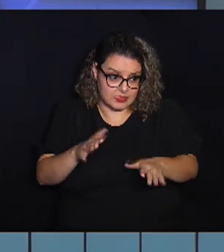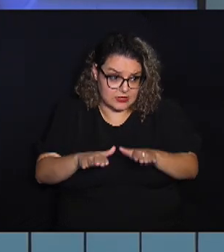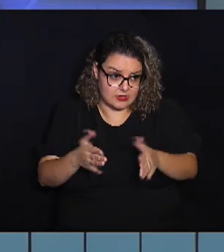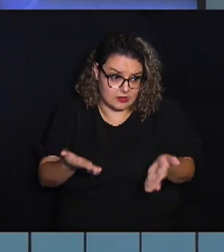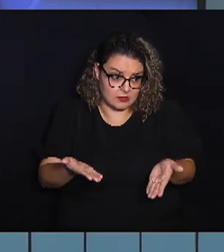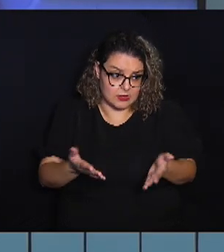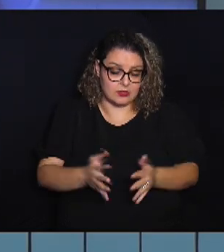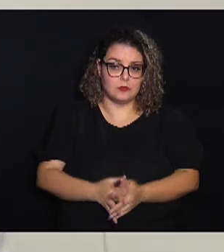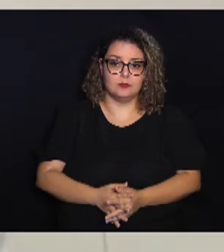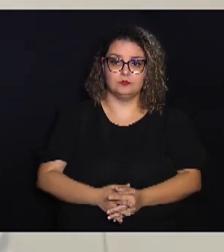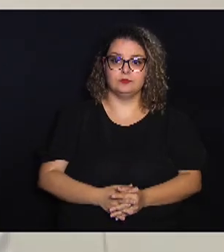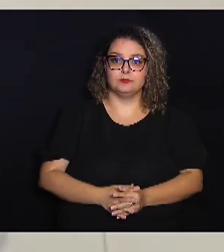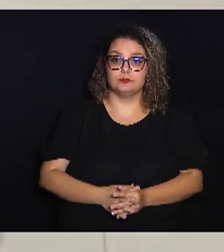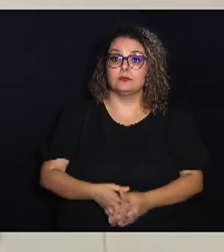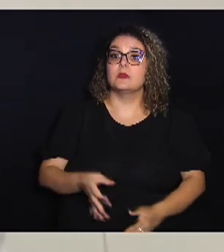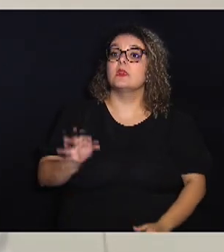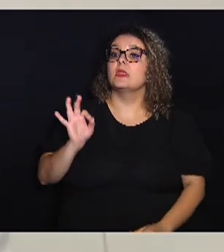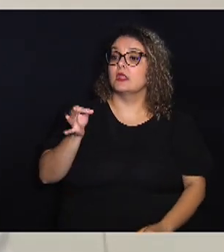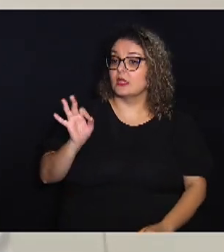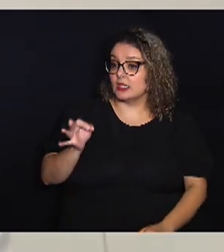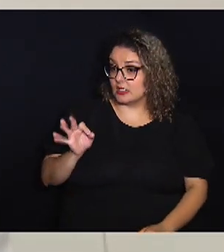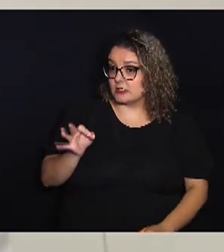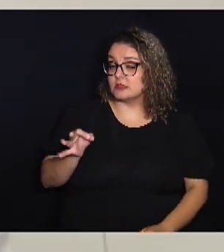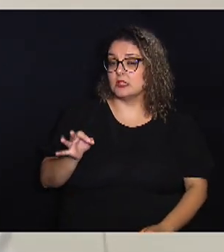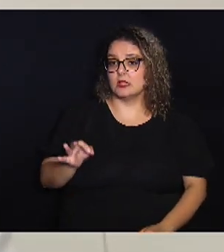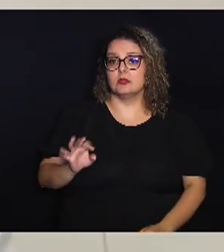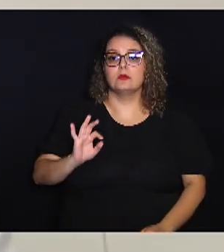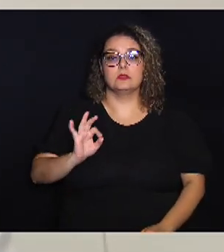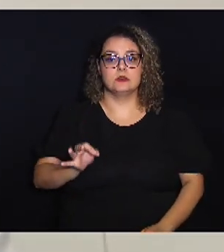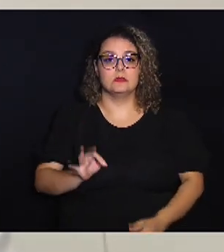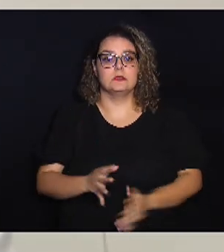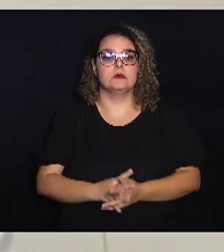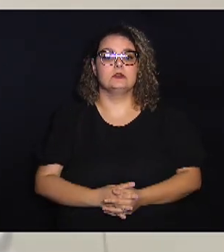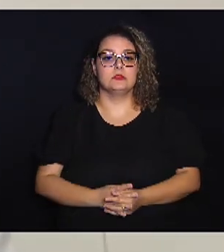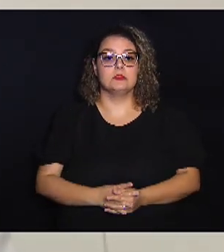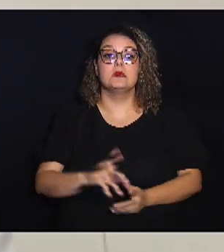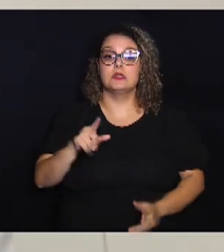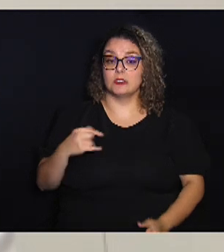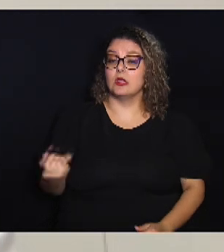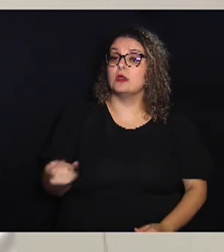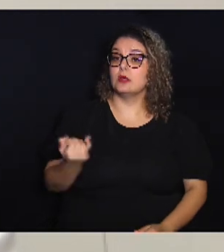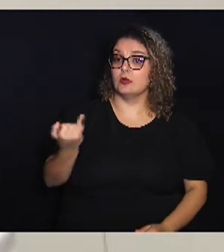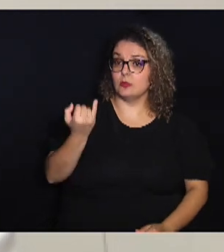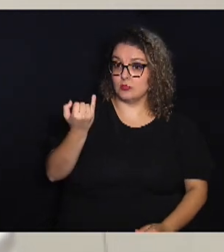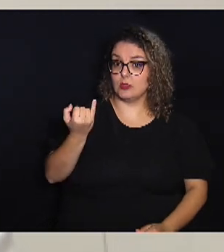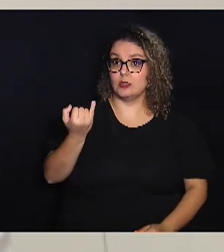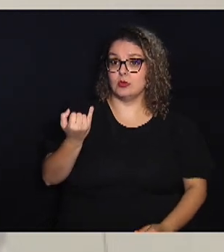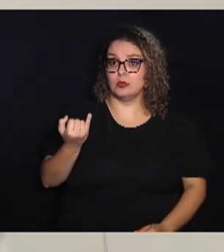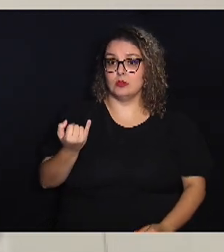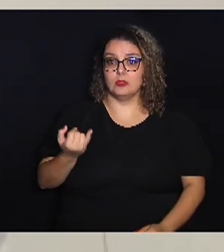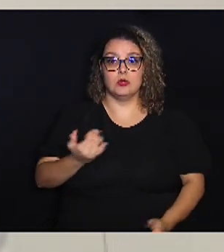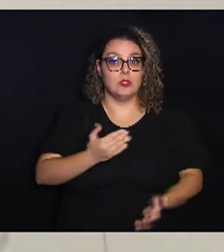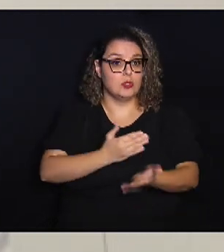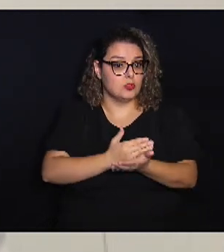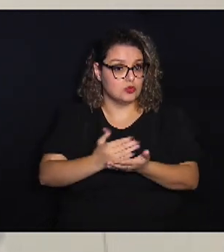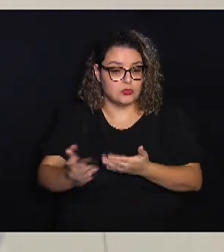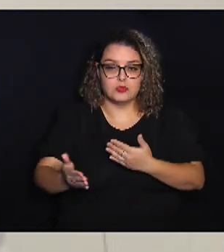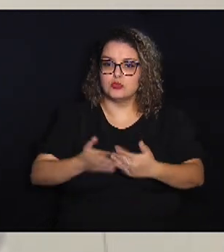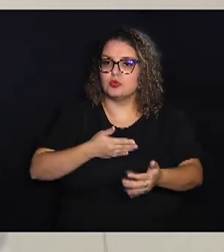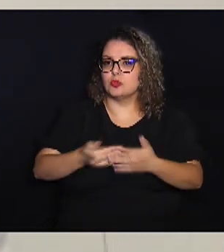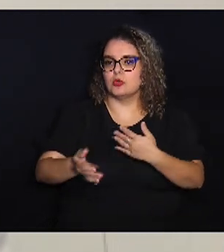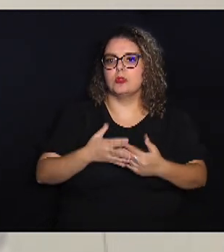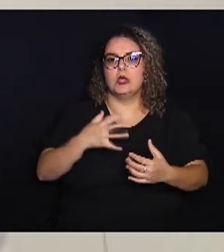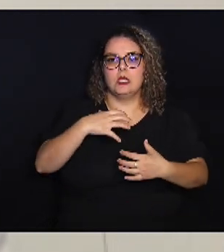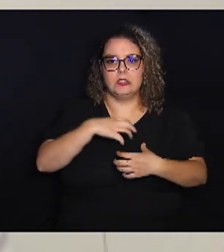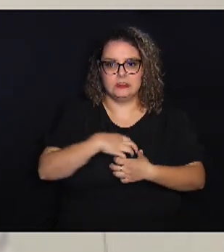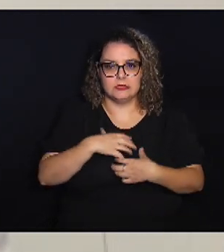vezes. Sim, sim, com certeza. E é importante desde o início de qualquer sintoma,